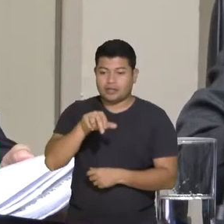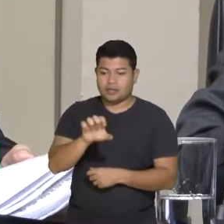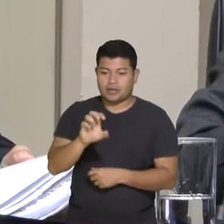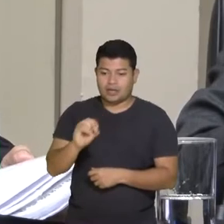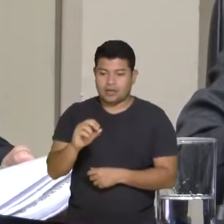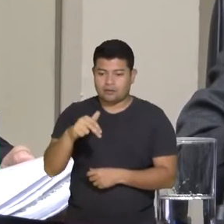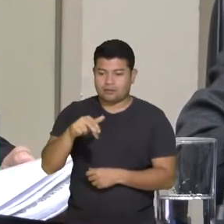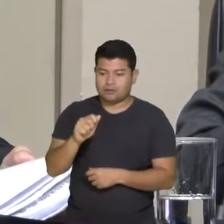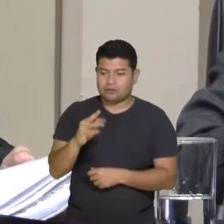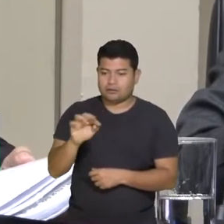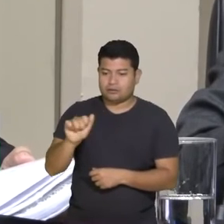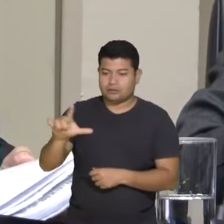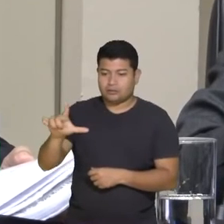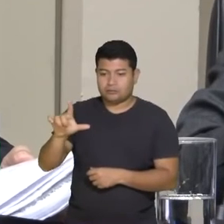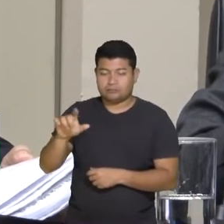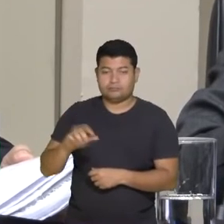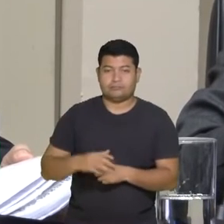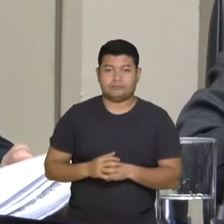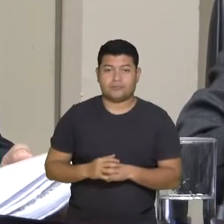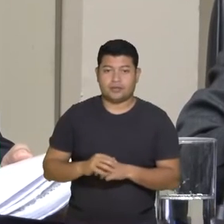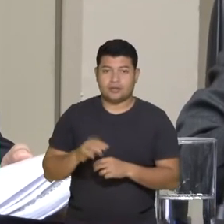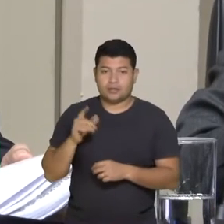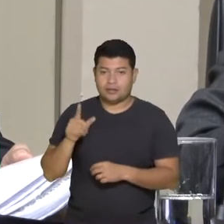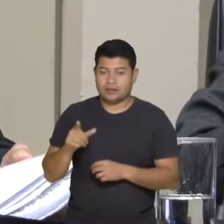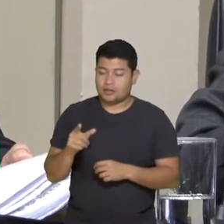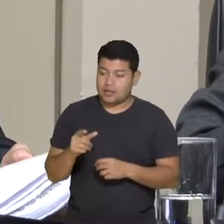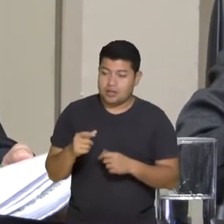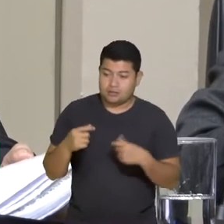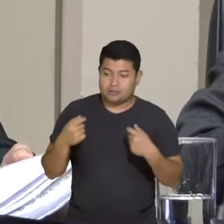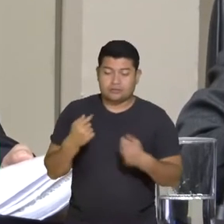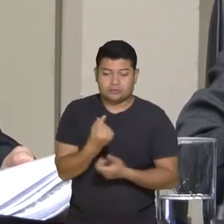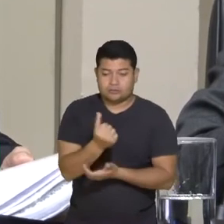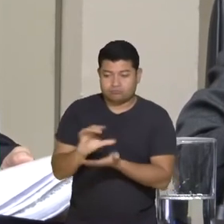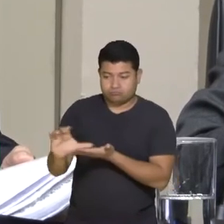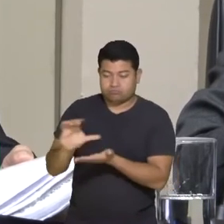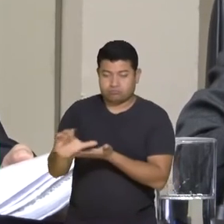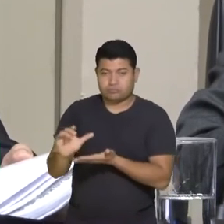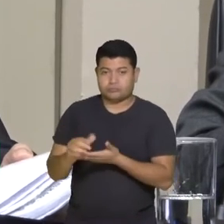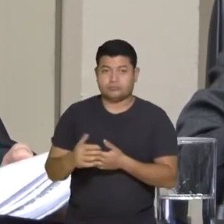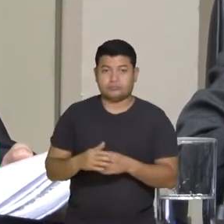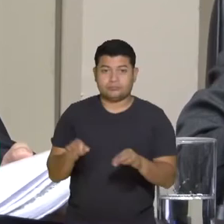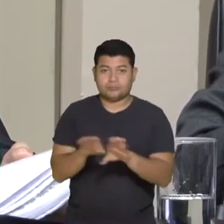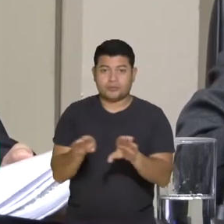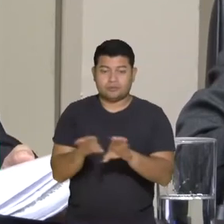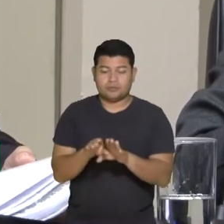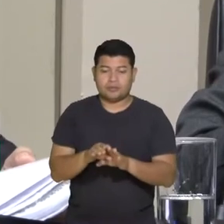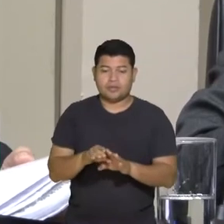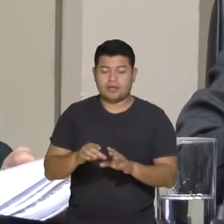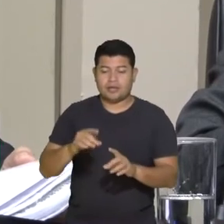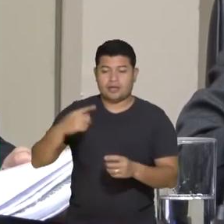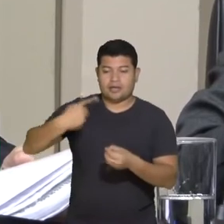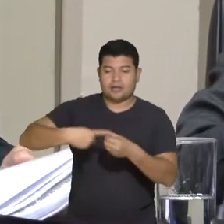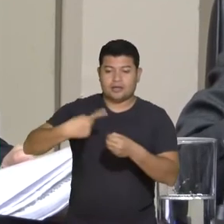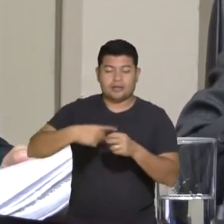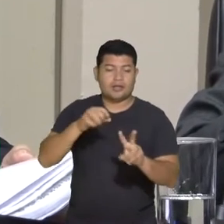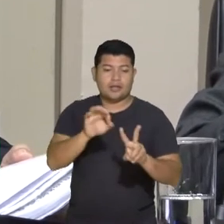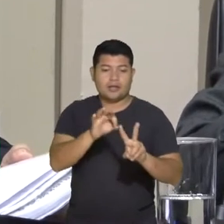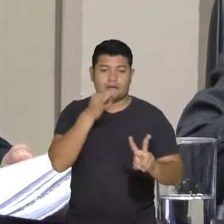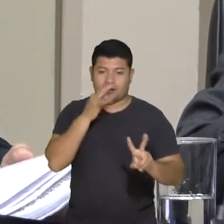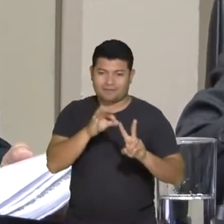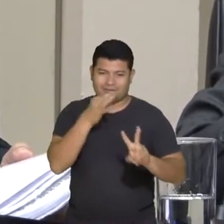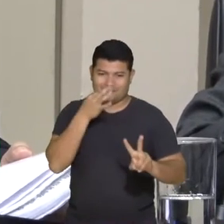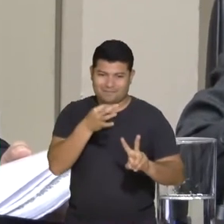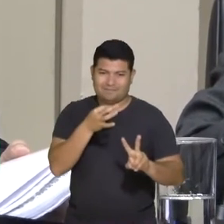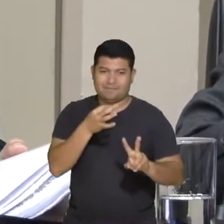principalmente os recursos humanos são dos principais investimentos a serem feitos e também na Cidade de Videira Já começamos No que diz